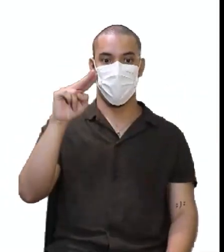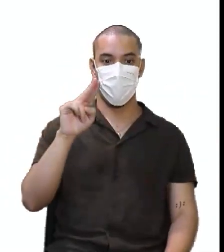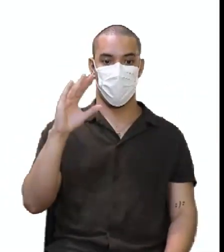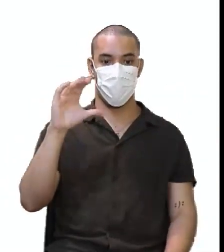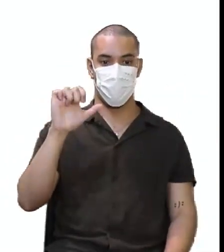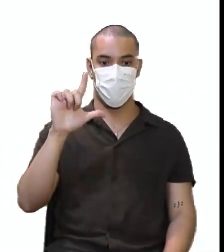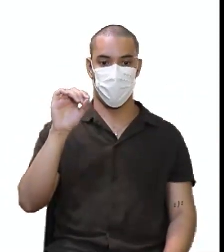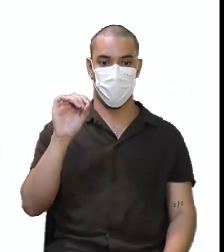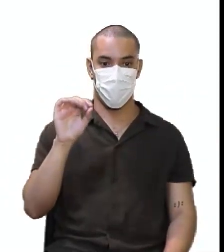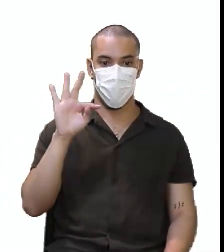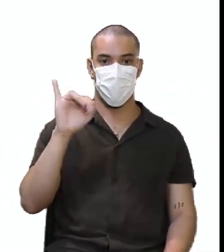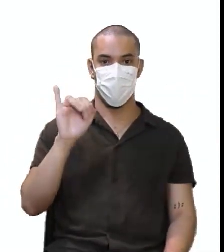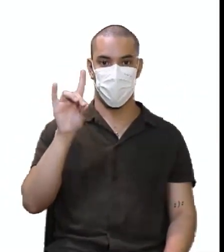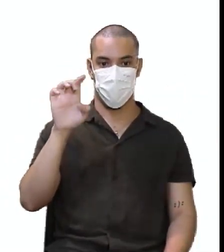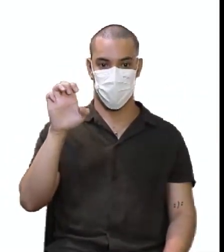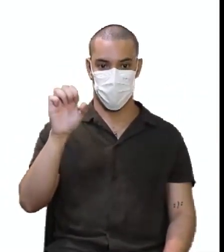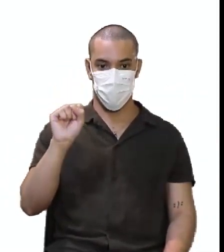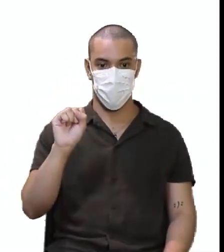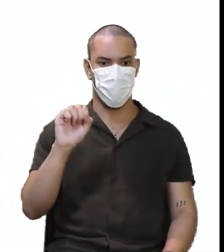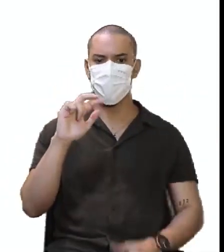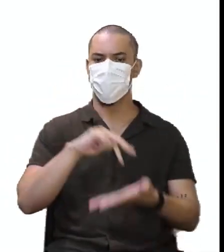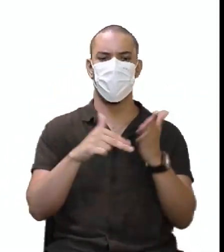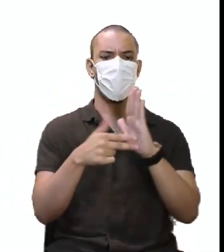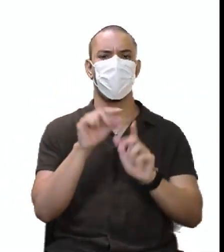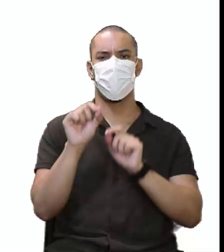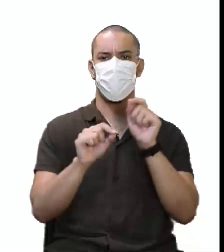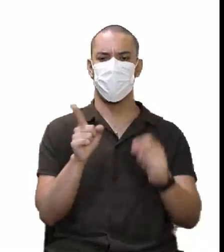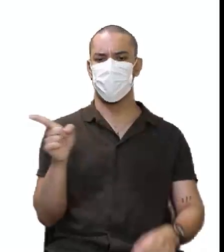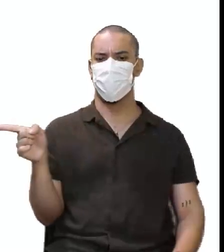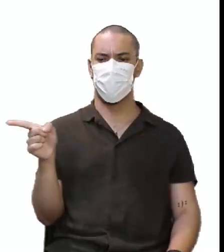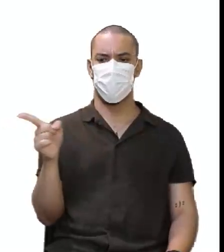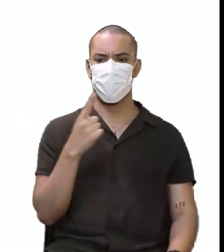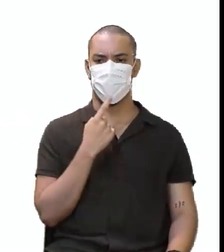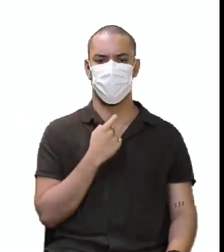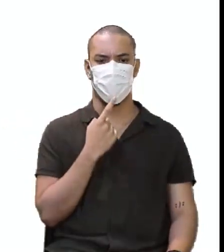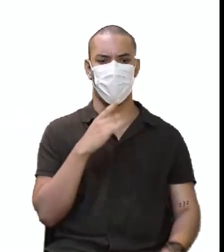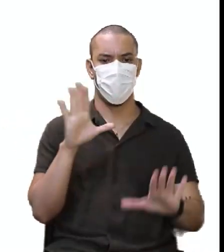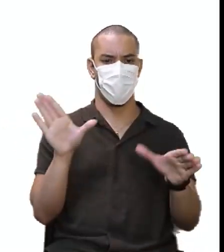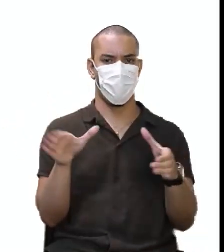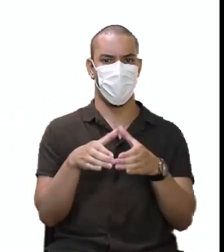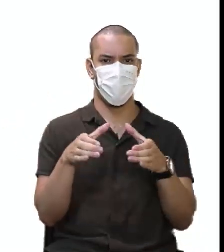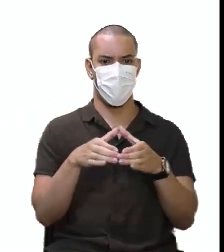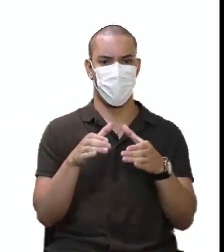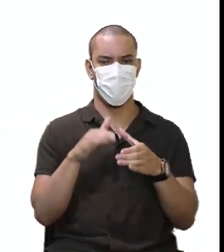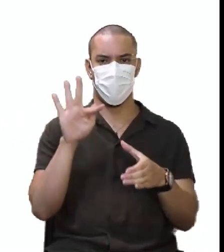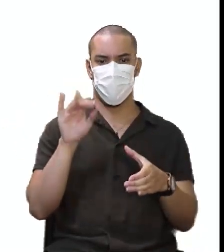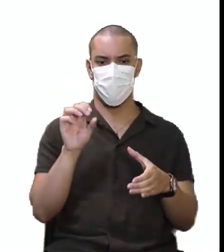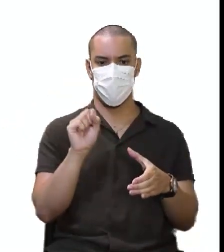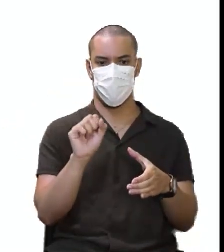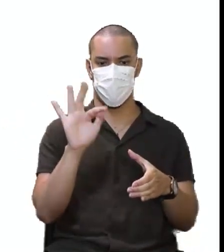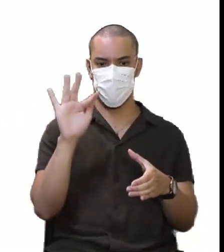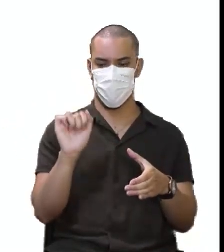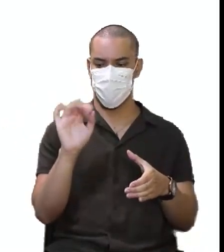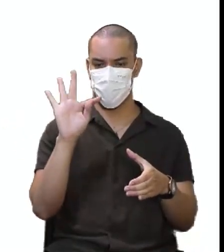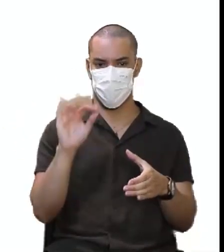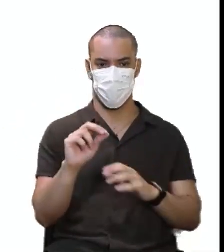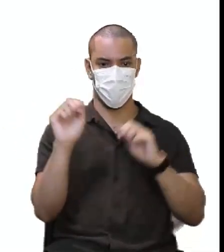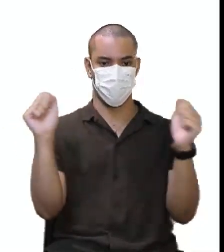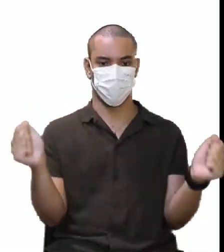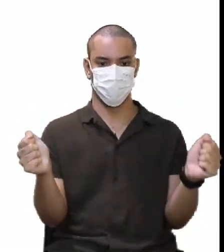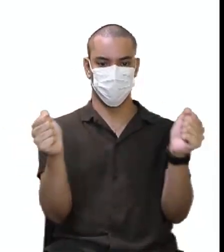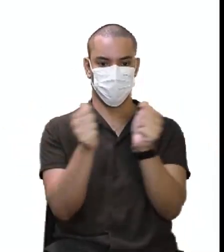nucleotídeos. E o que são esses nucleotídeos? Lá aquele grupo fosfato ligado à